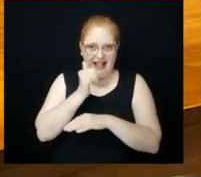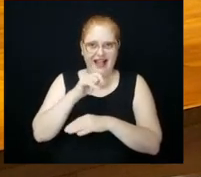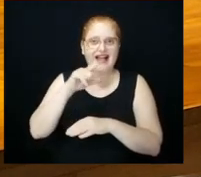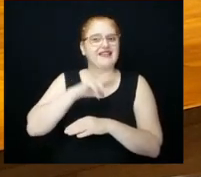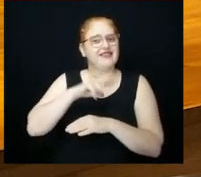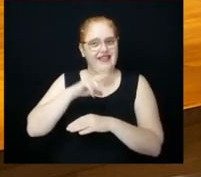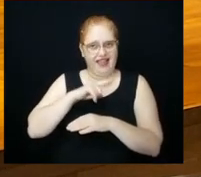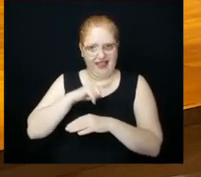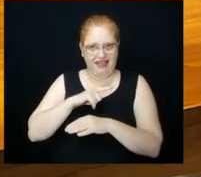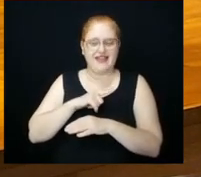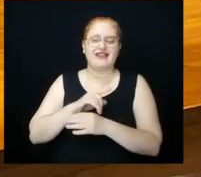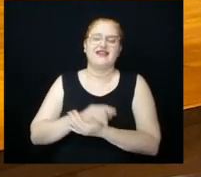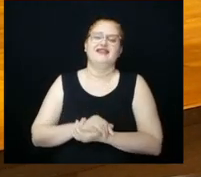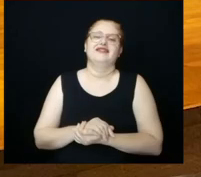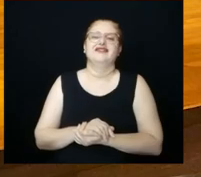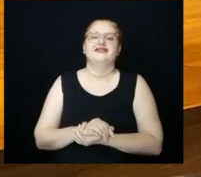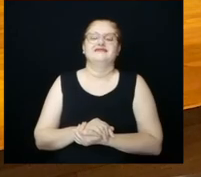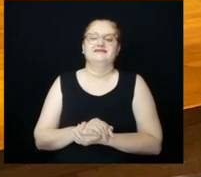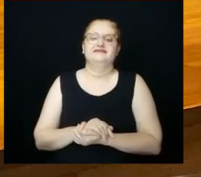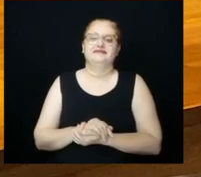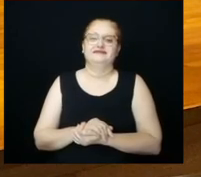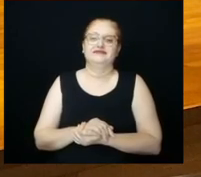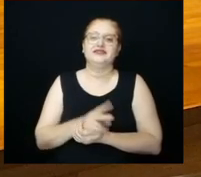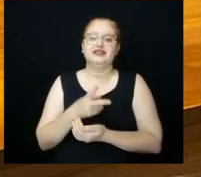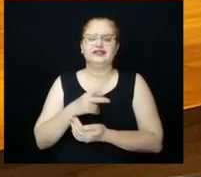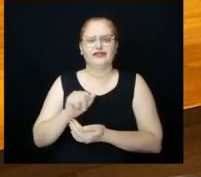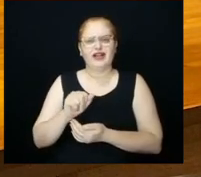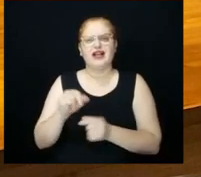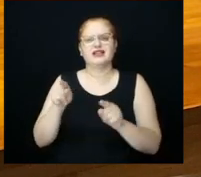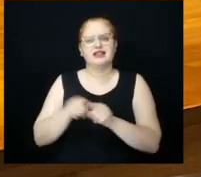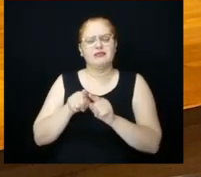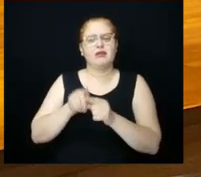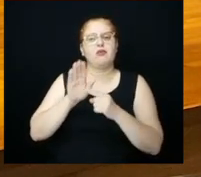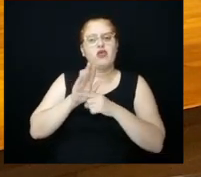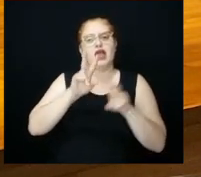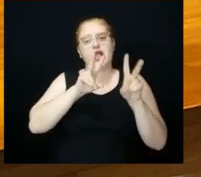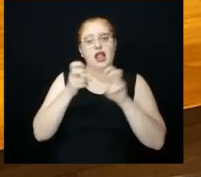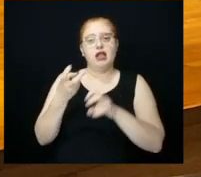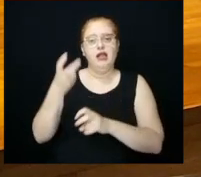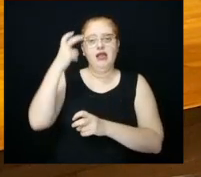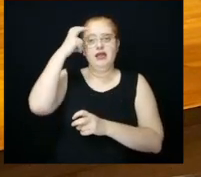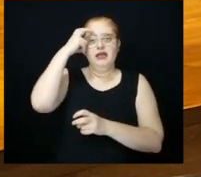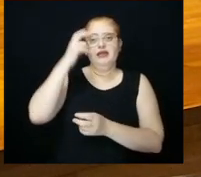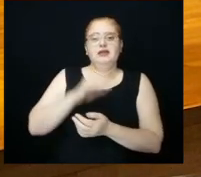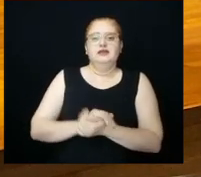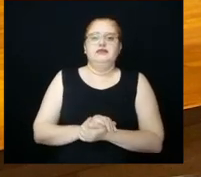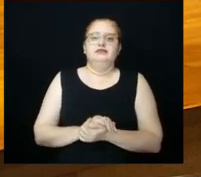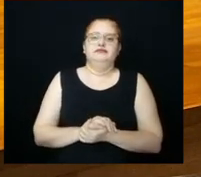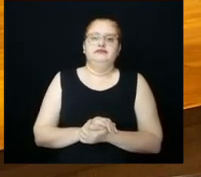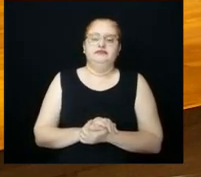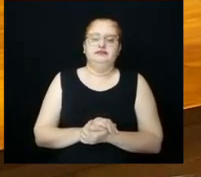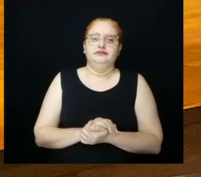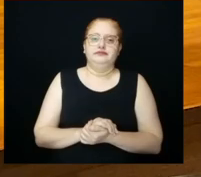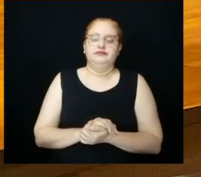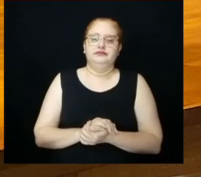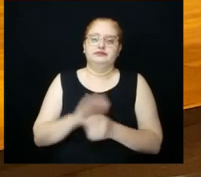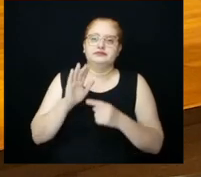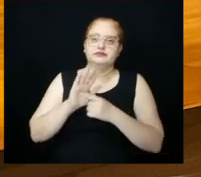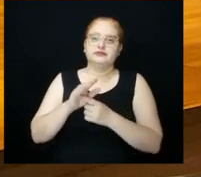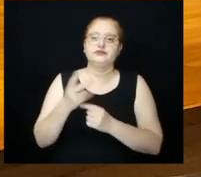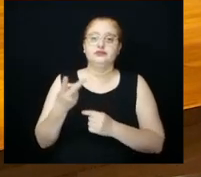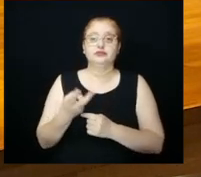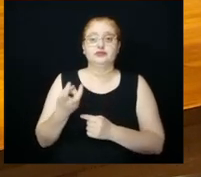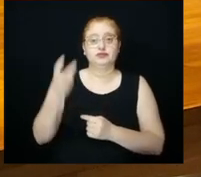nesse blog também. E vai trazer muitas questões culturais, na medida em que ela traz as